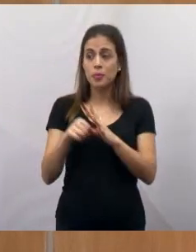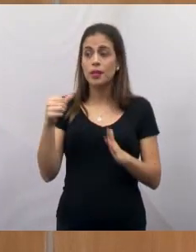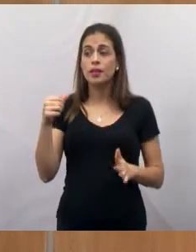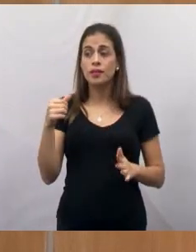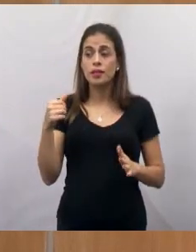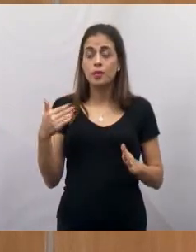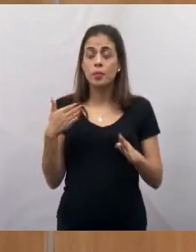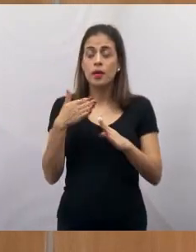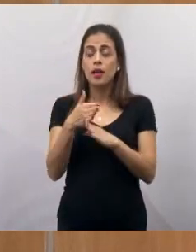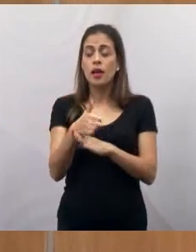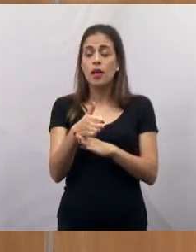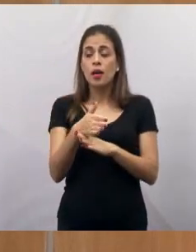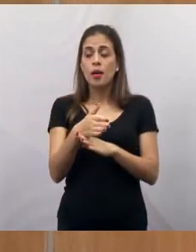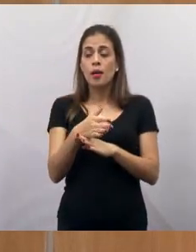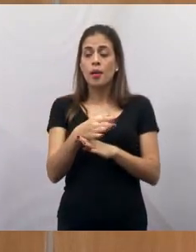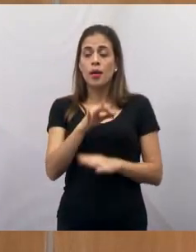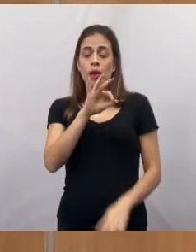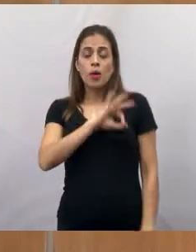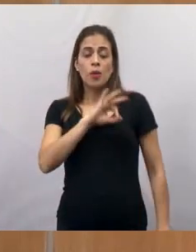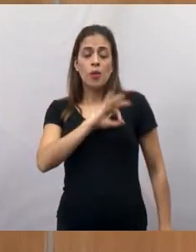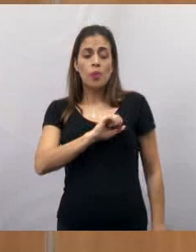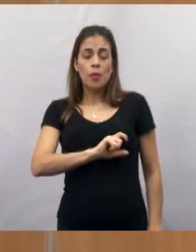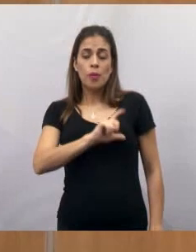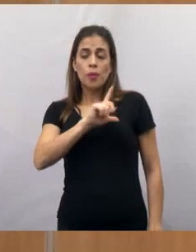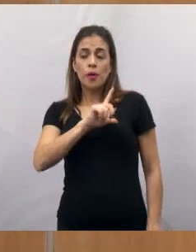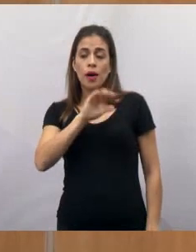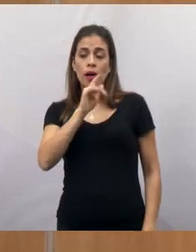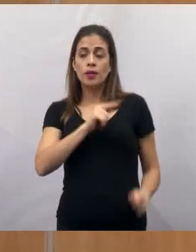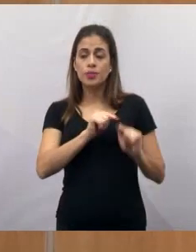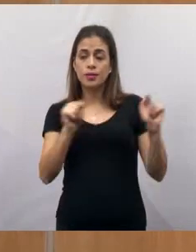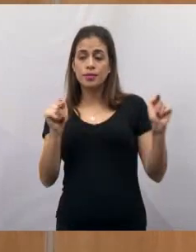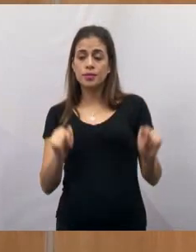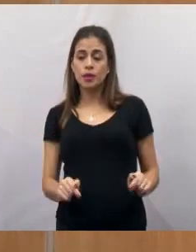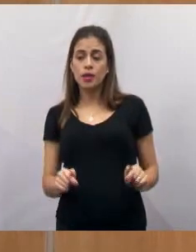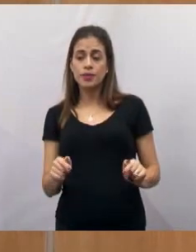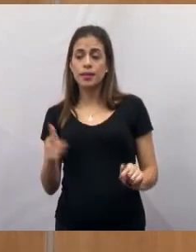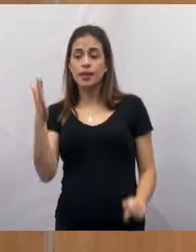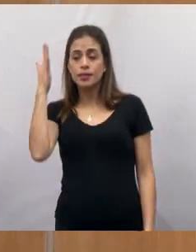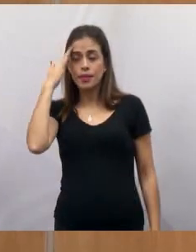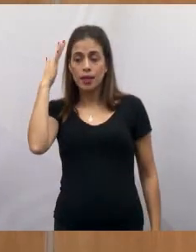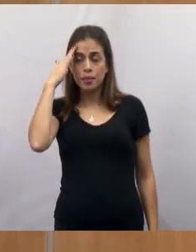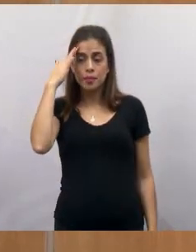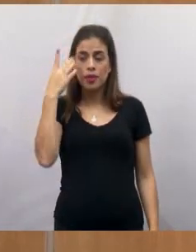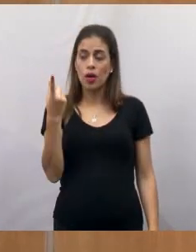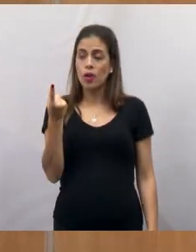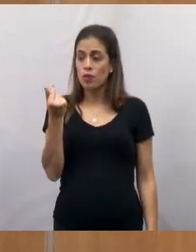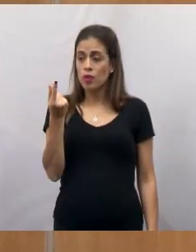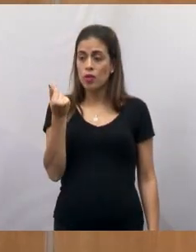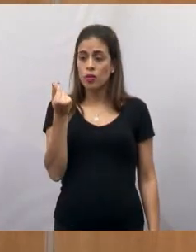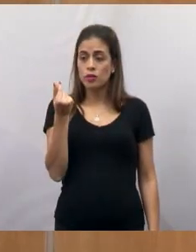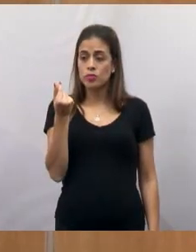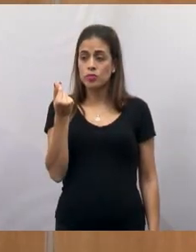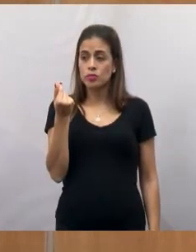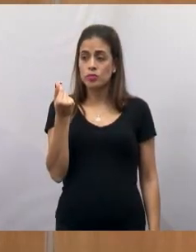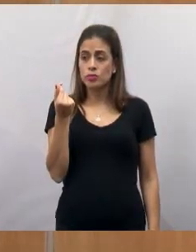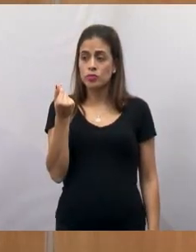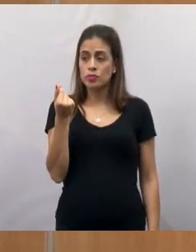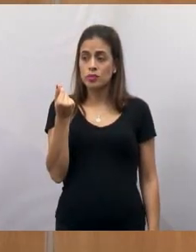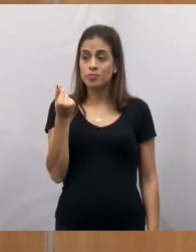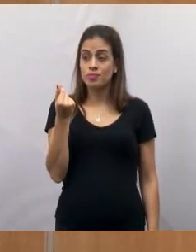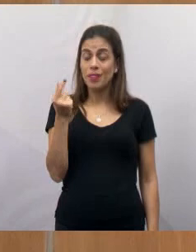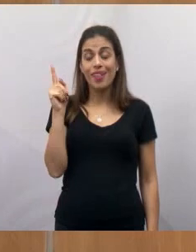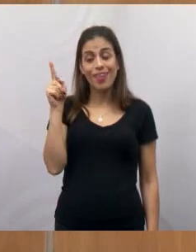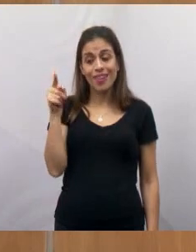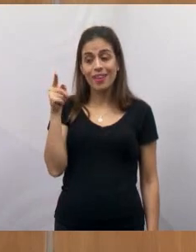dissídio dos servidores. E a gente sabe que o valor do dissídio é a